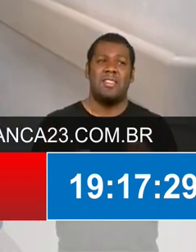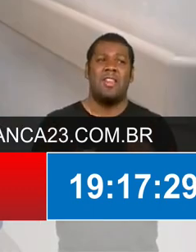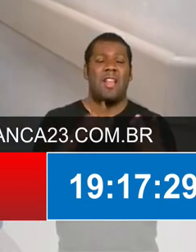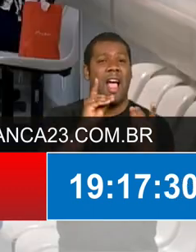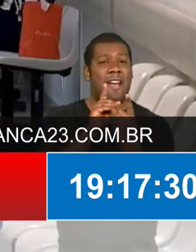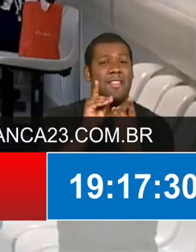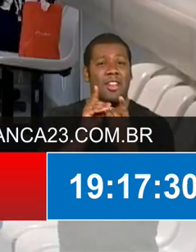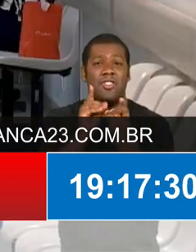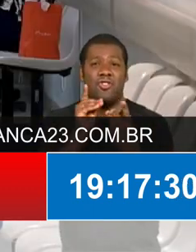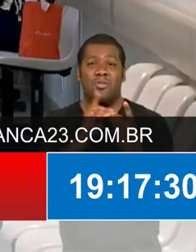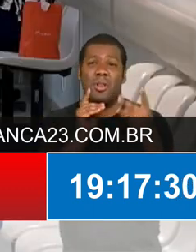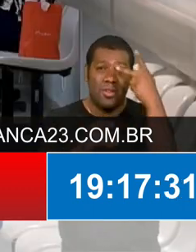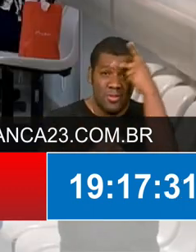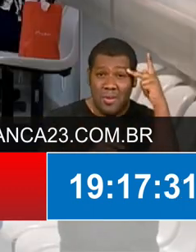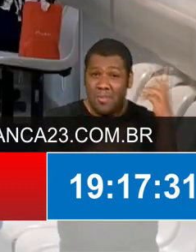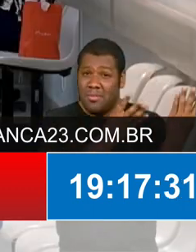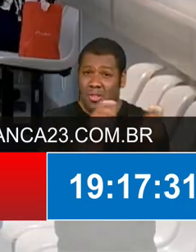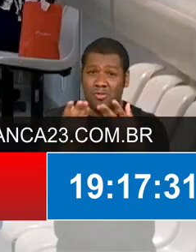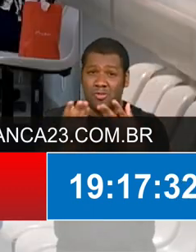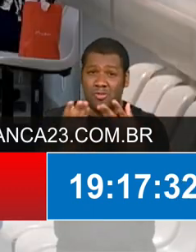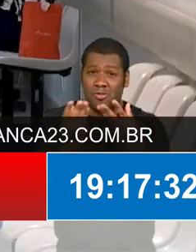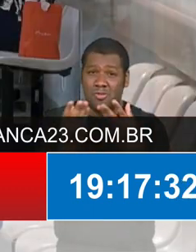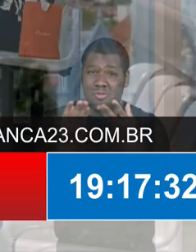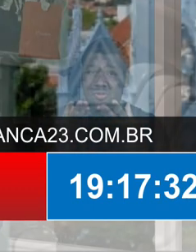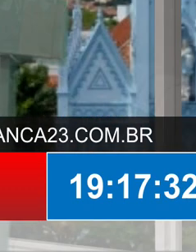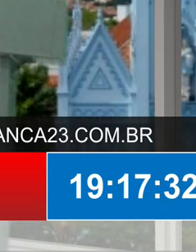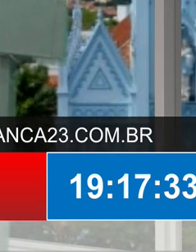número de pessoas muito grande da sociedade.